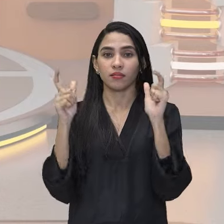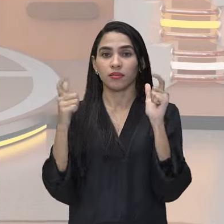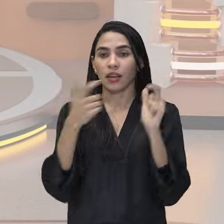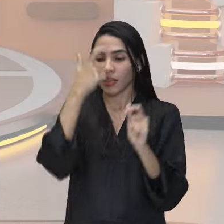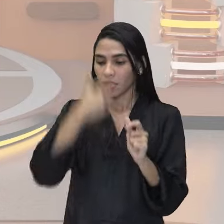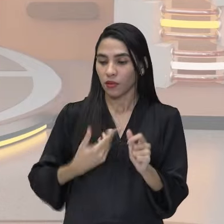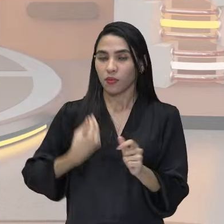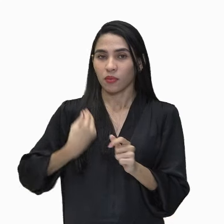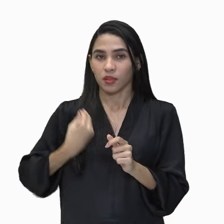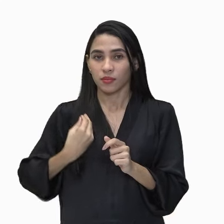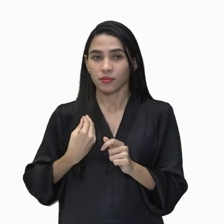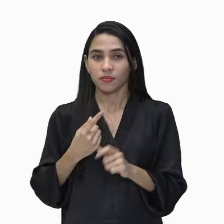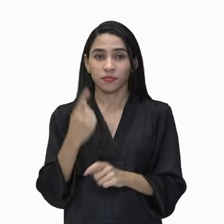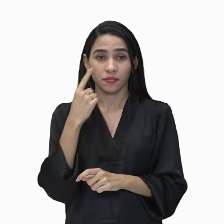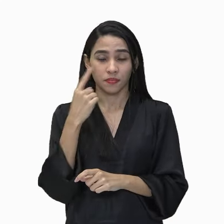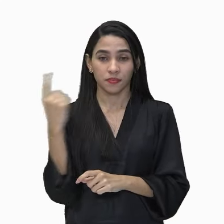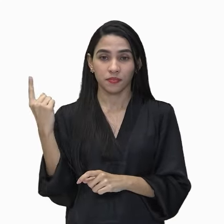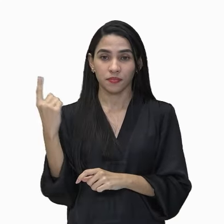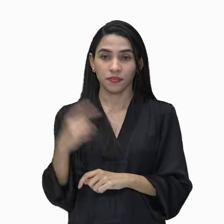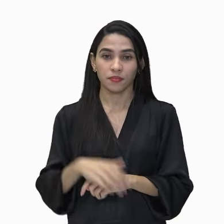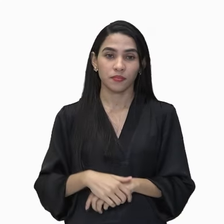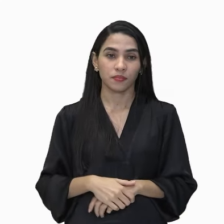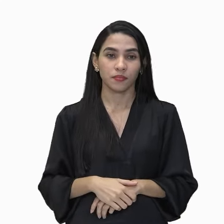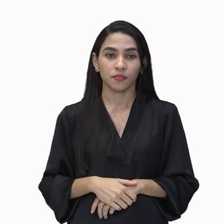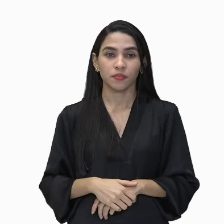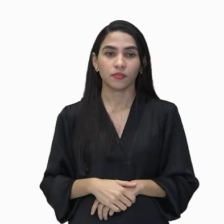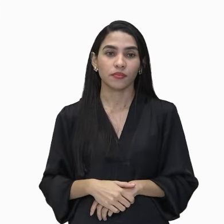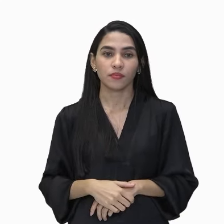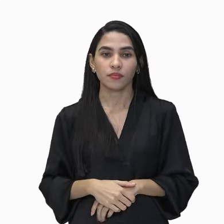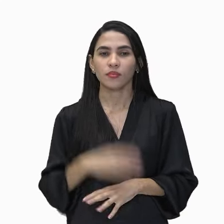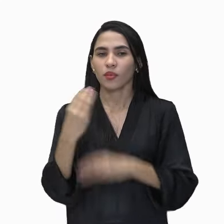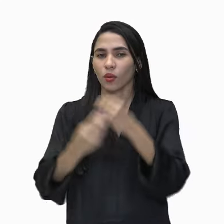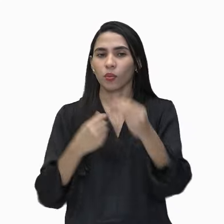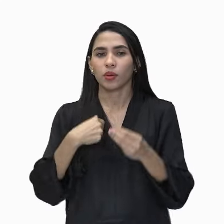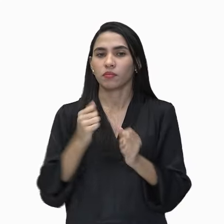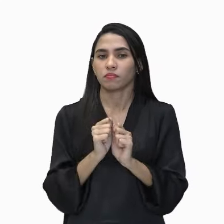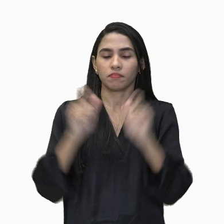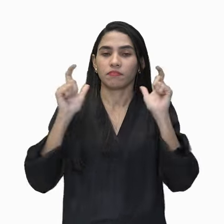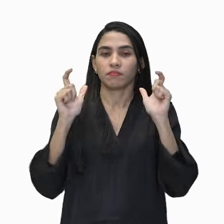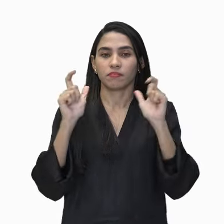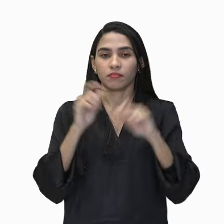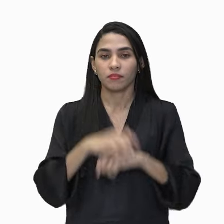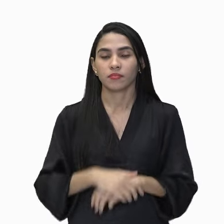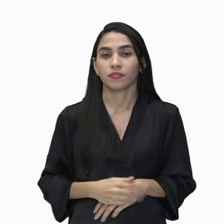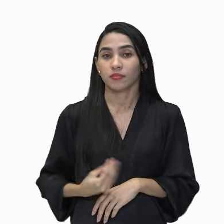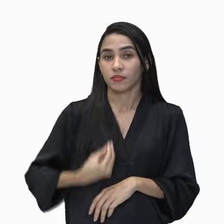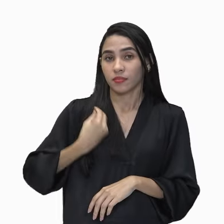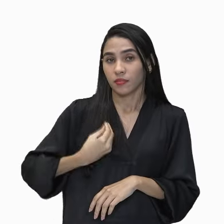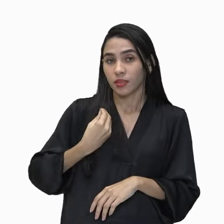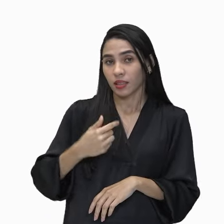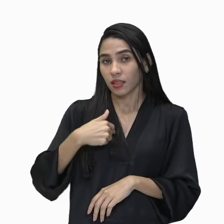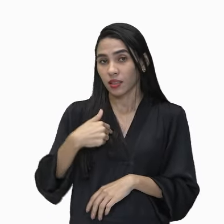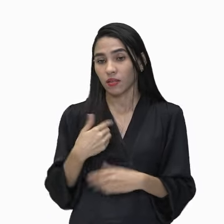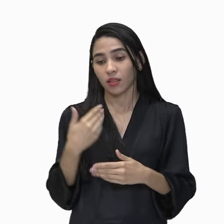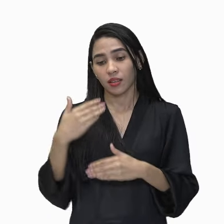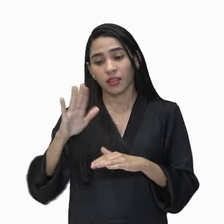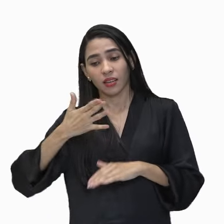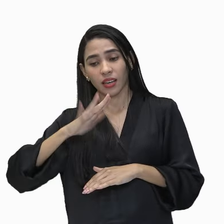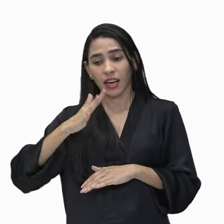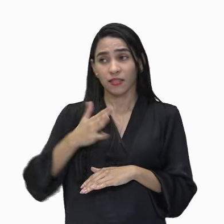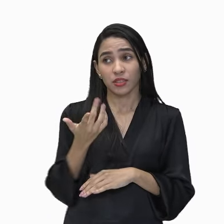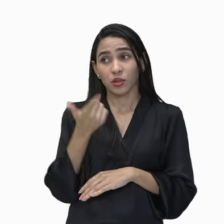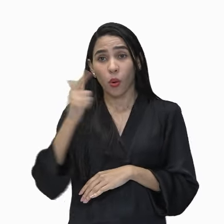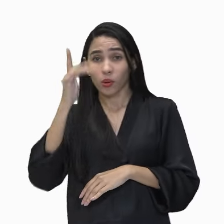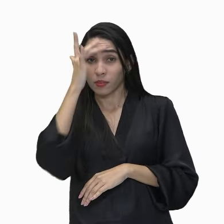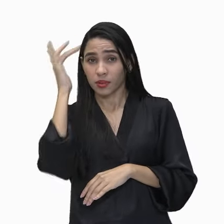existência inautêntica. Vamos ver aí? Então, olha só. Como que eu desperto dessa vida que eu vivo muitas vezes, a vida do